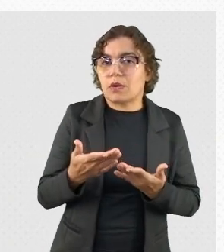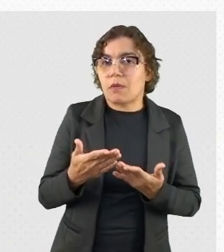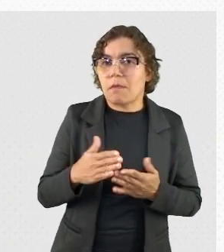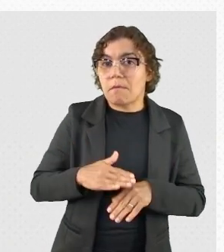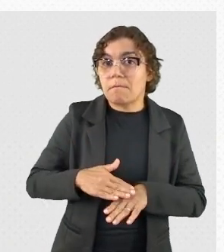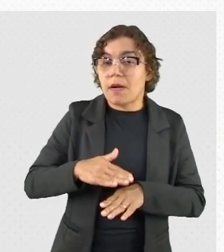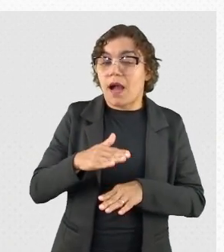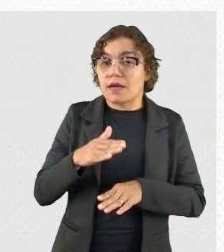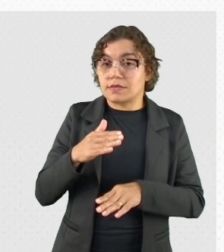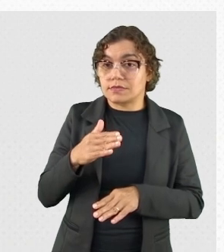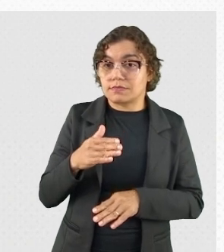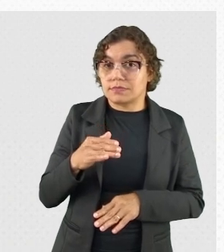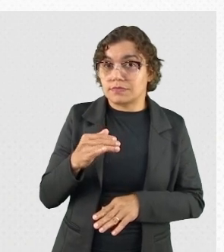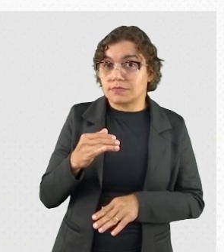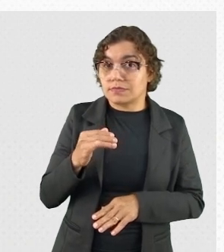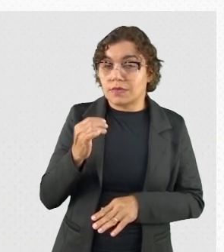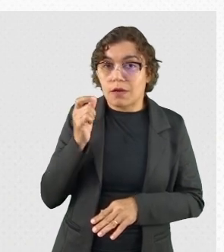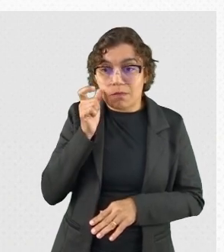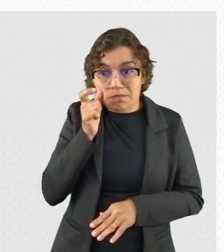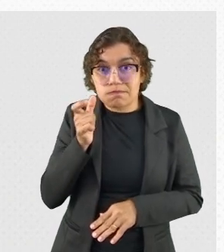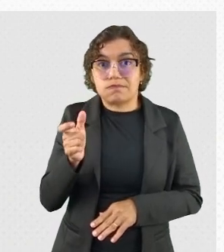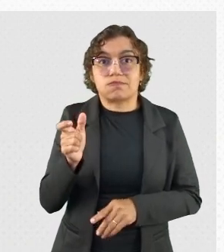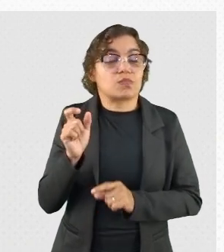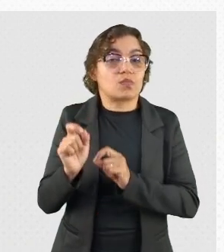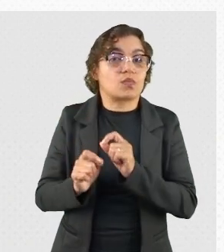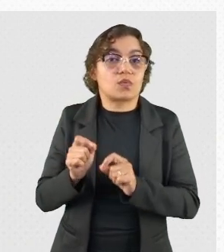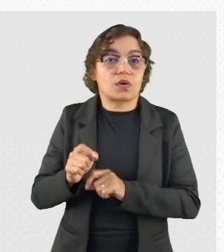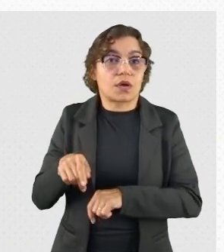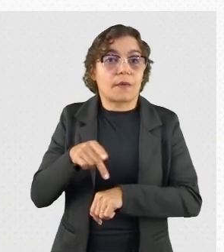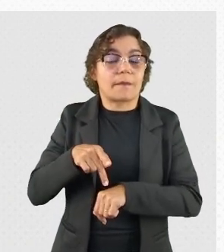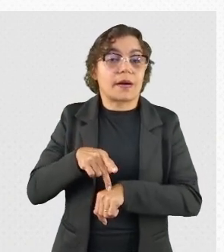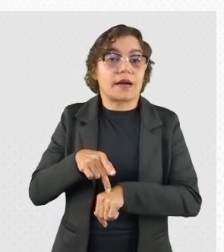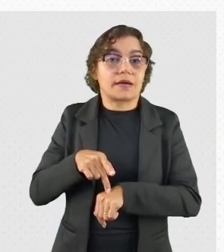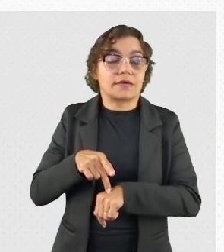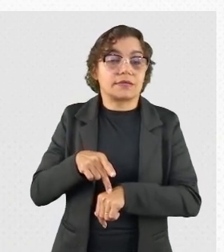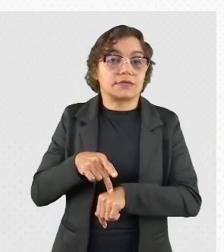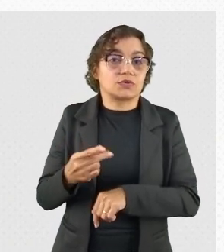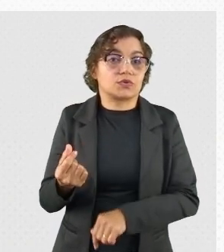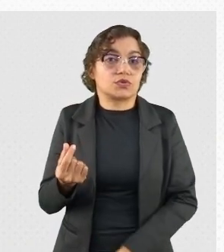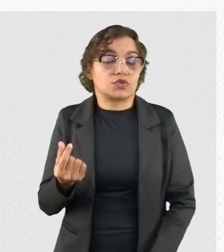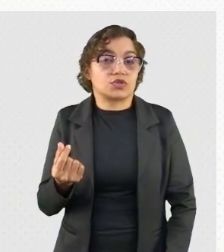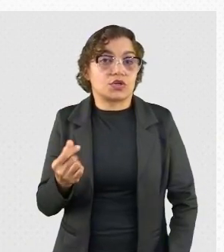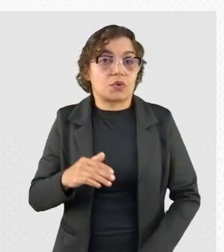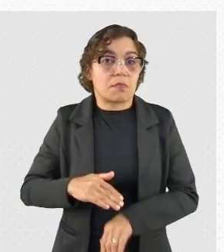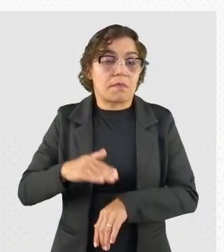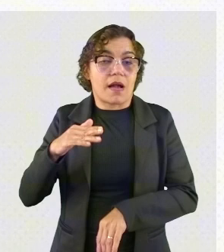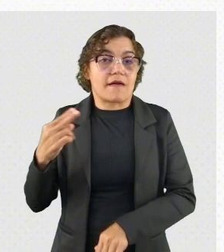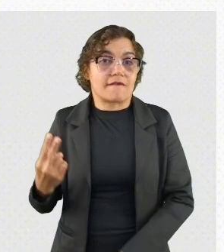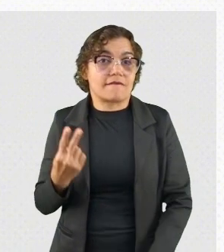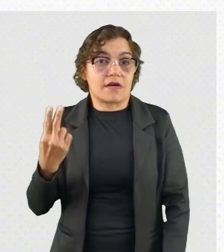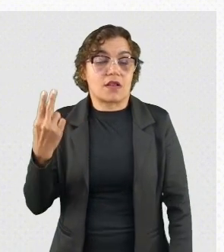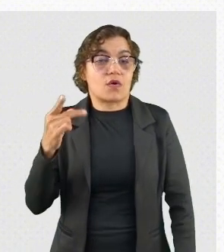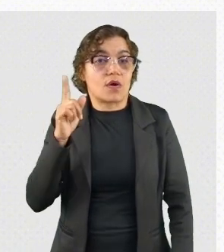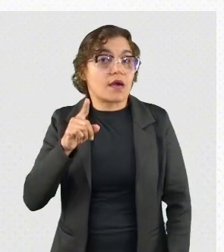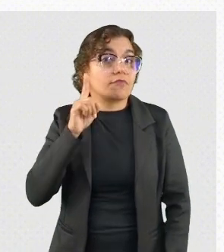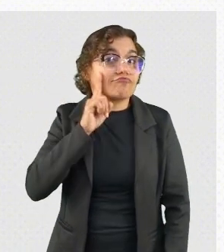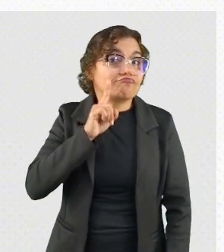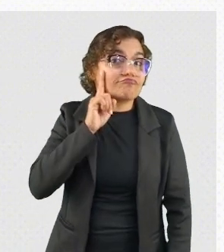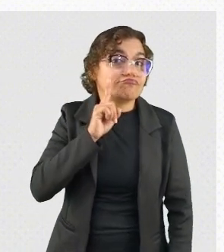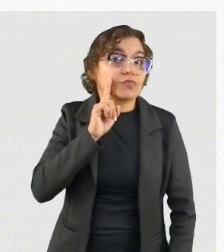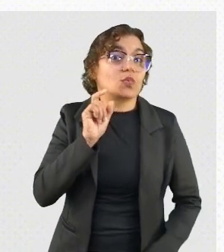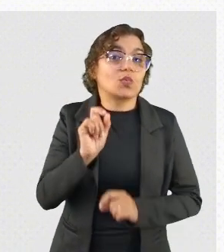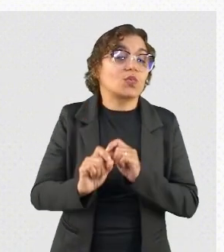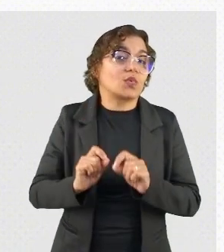quem está dentro do comércio internacional, que um país que tem uma moeda mais forte, vamos pensar aí os Estados Unidos, você então pega